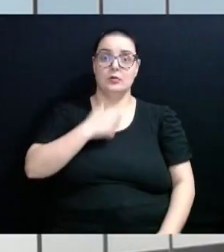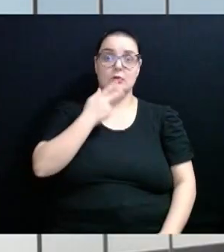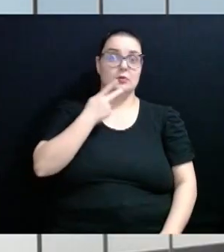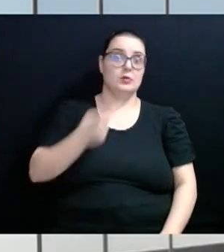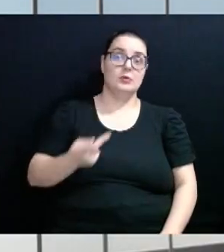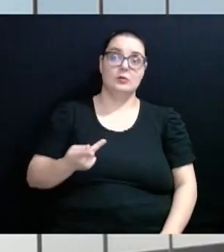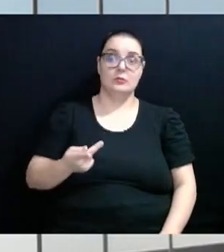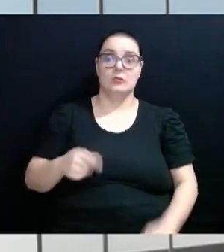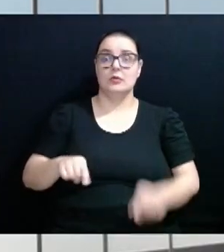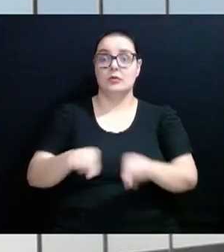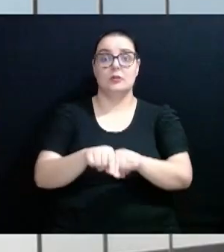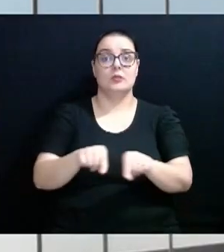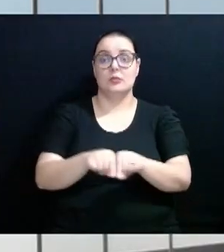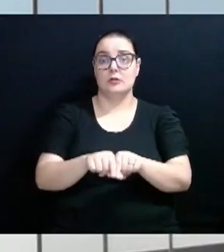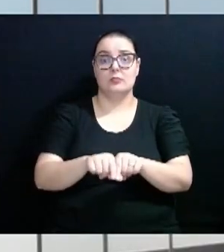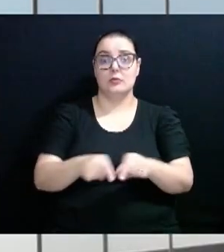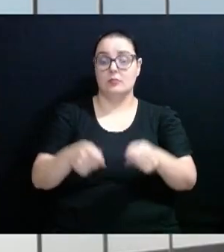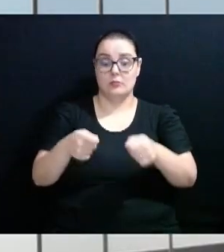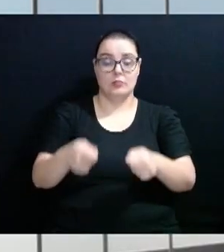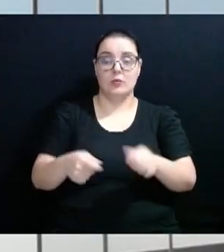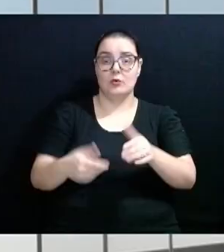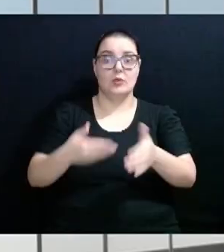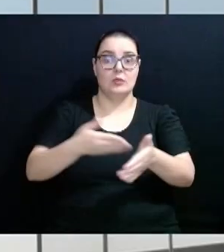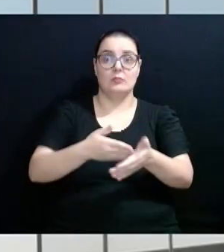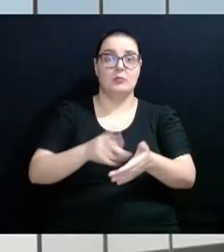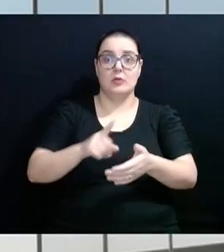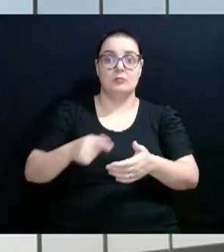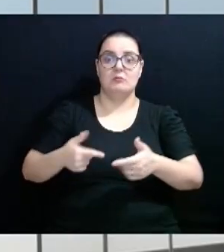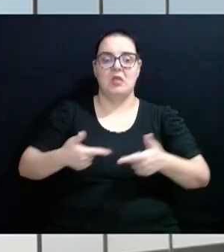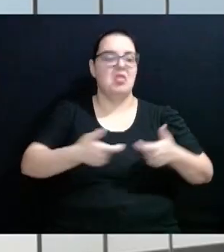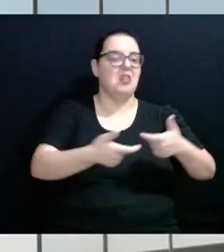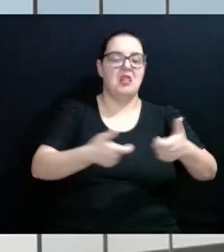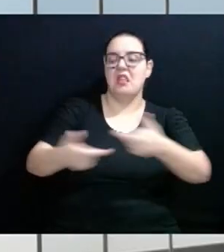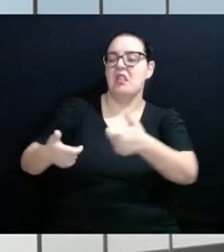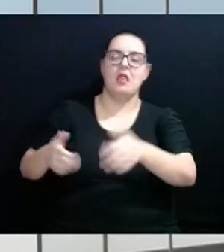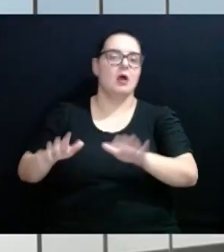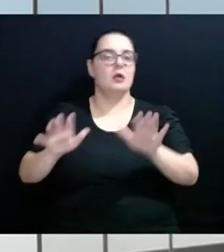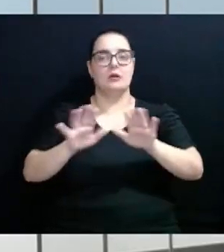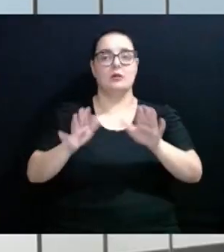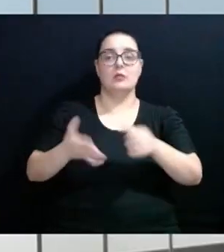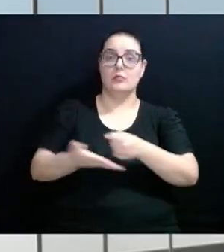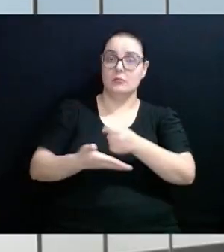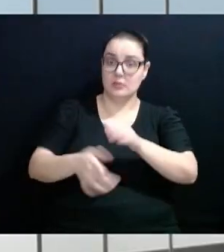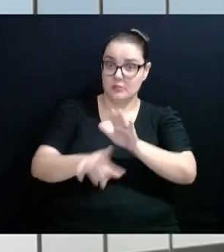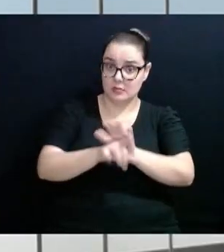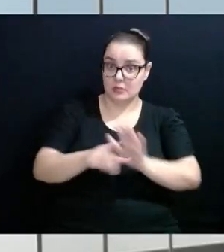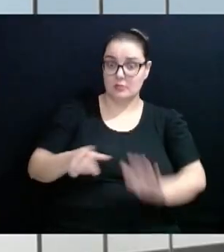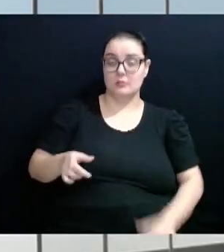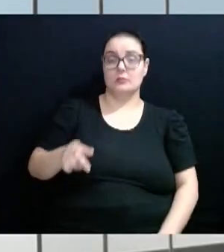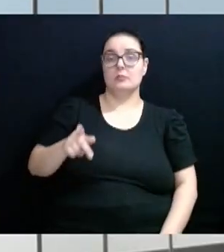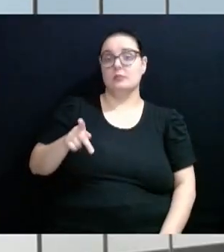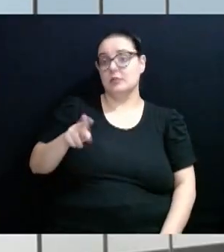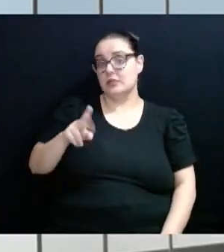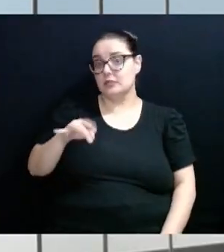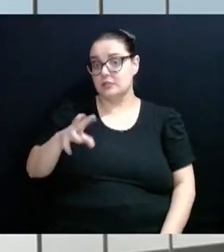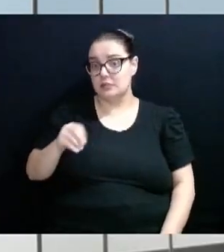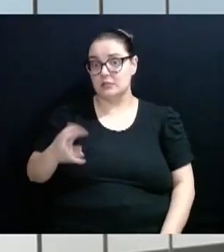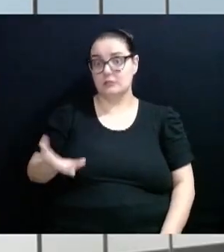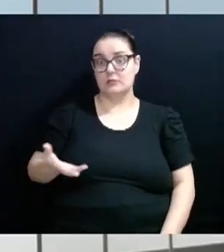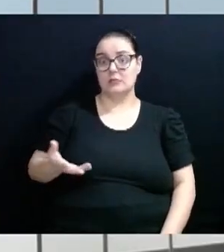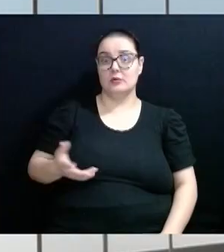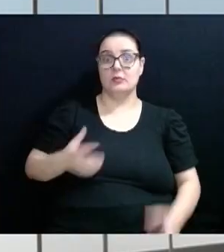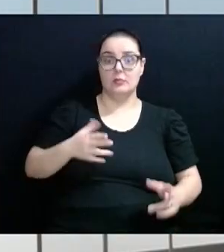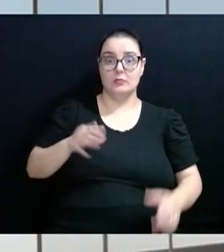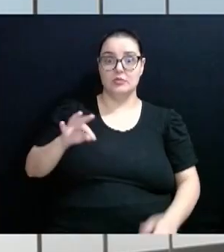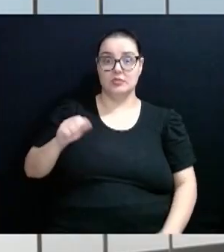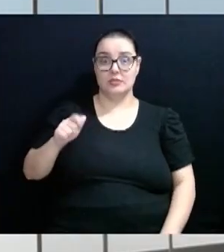impor limites. Nós não vamos sair guerreando, né? Porque o princípio da lei é mais ou menos o princípio da lei de Talião: olho